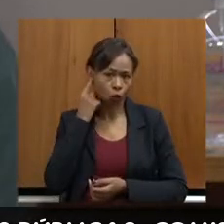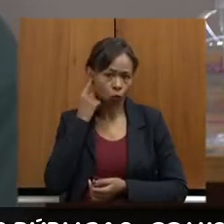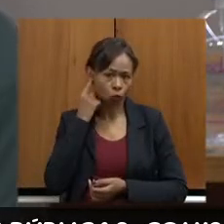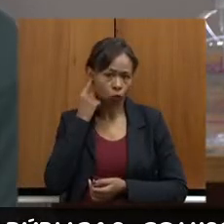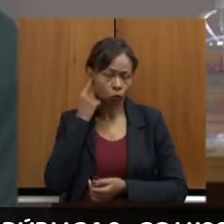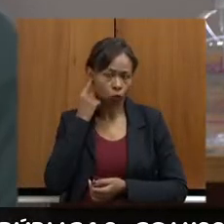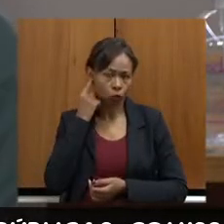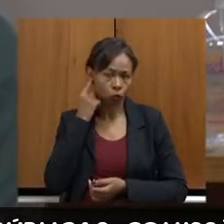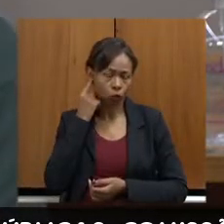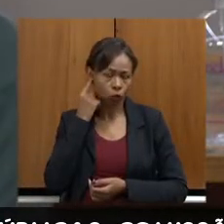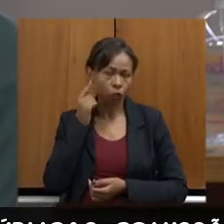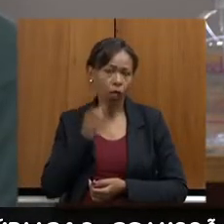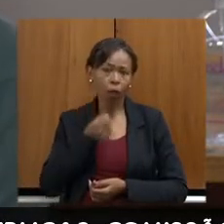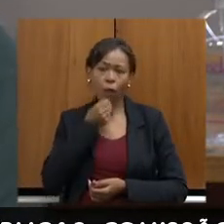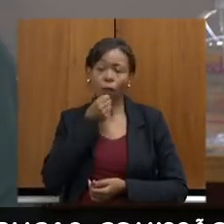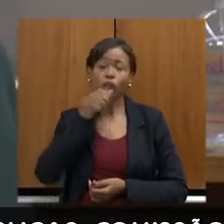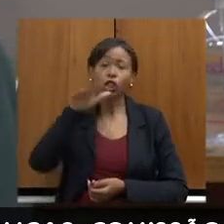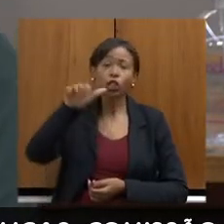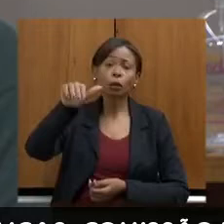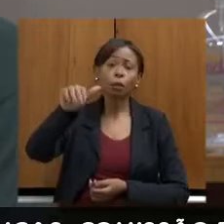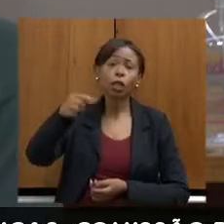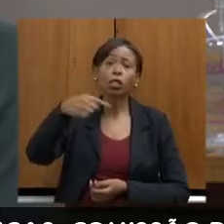depósito do Francisco